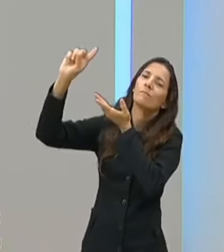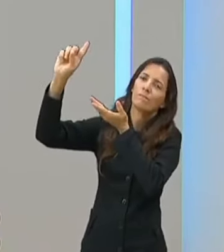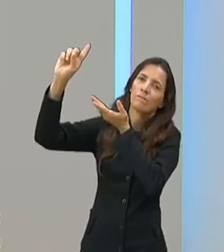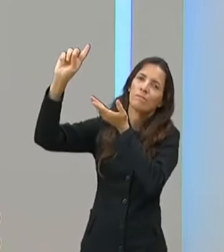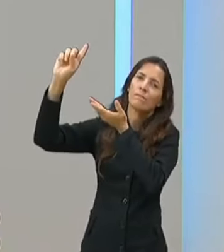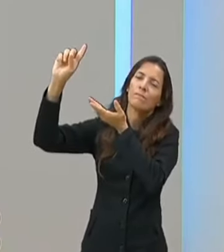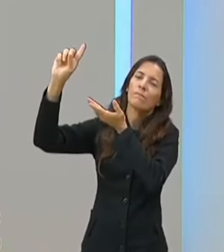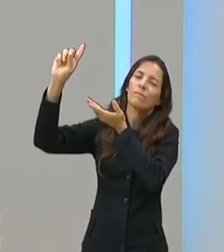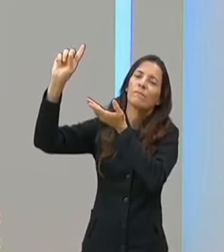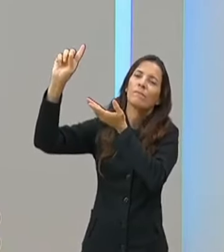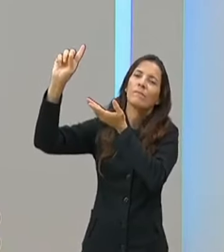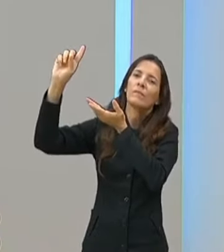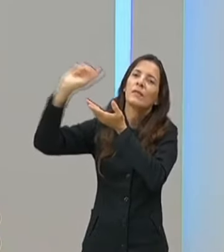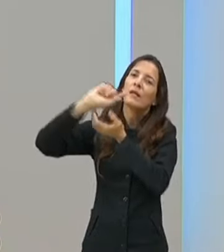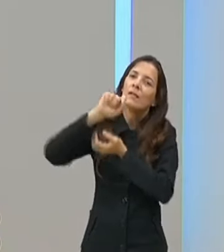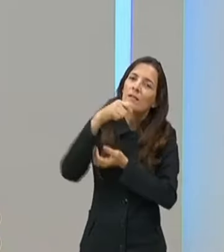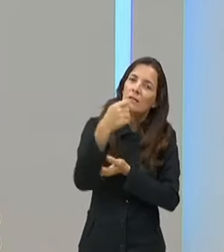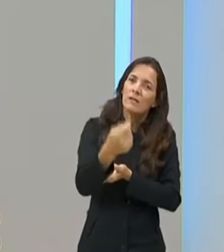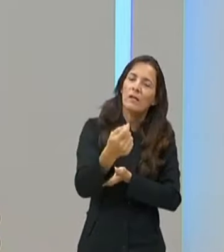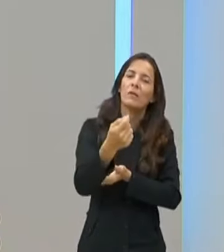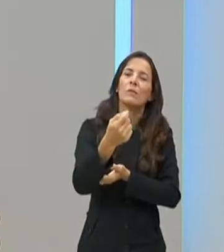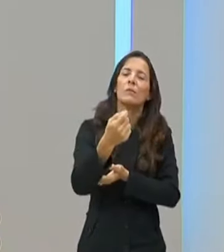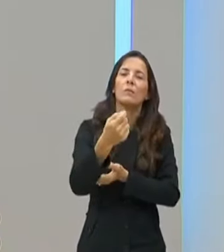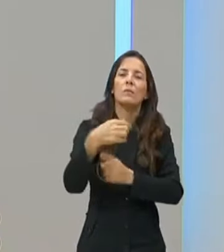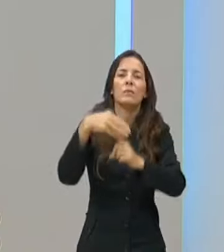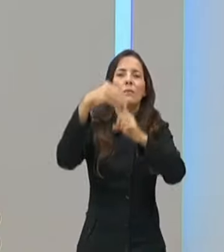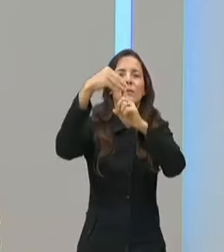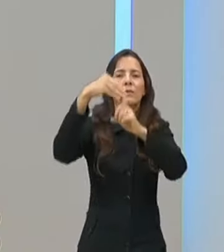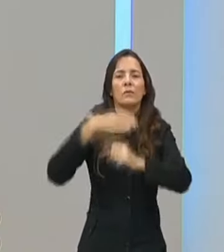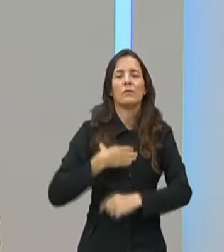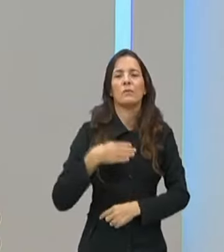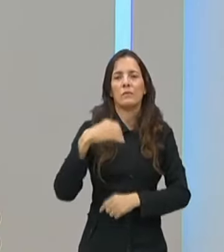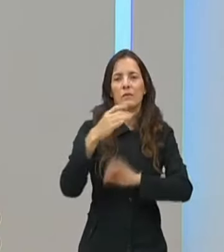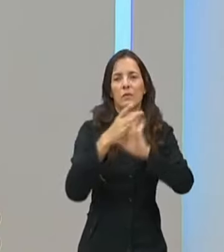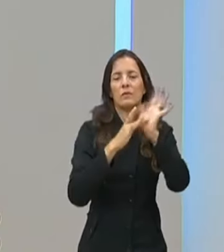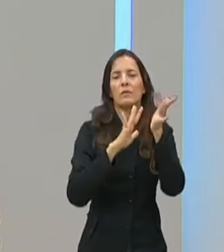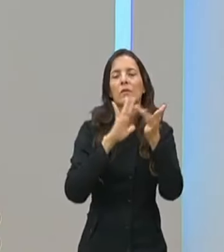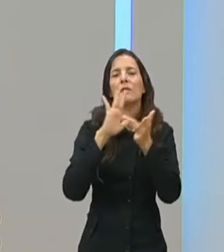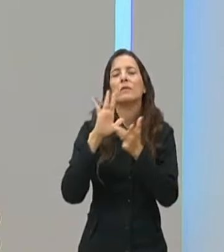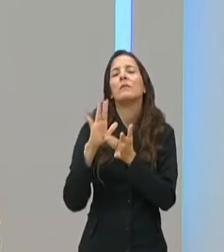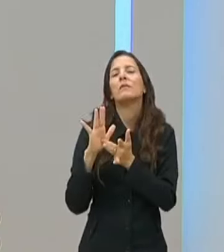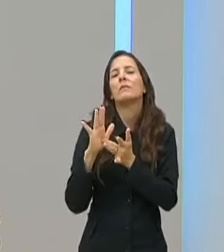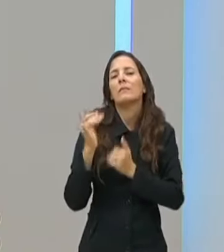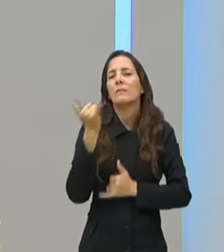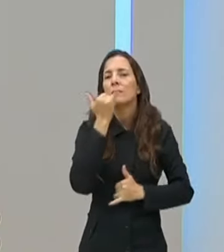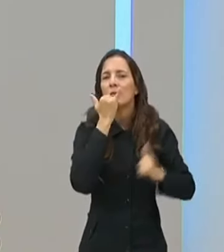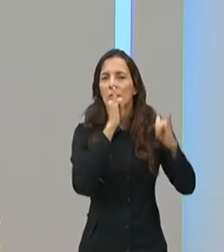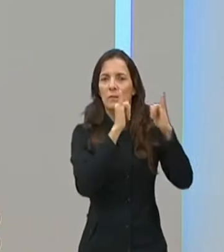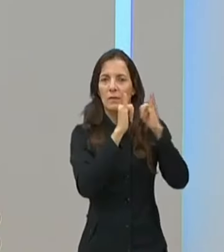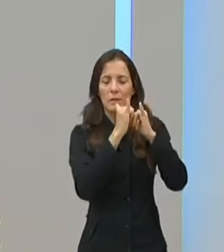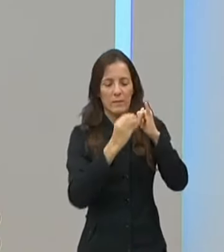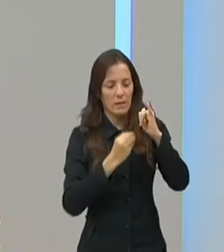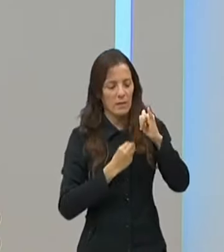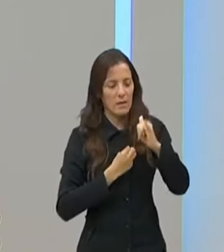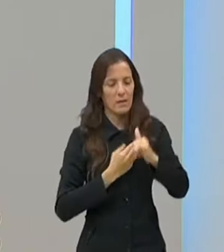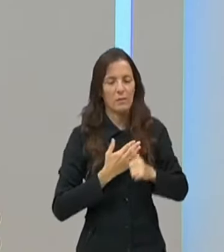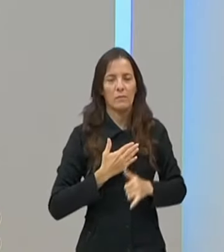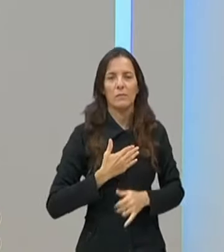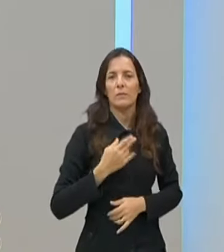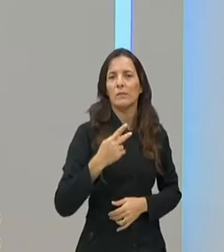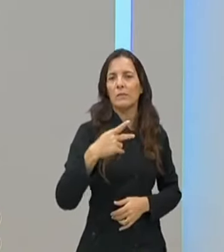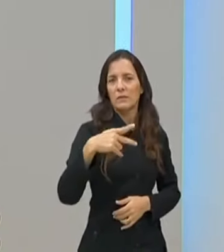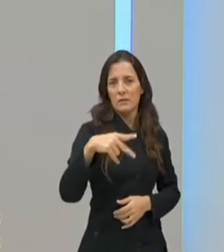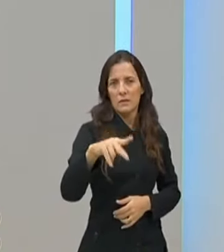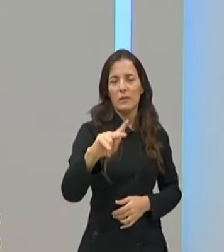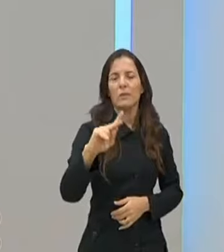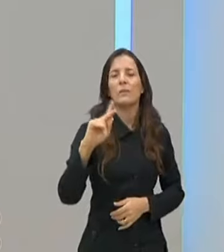enfermar. Quando a sua alma se puser por expiação do pecado, verá a sua posteridade, prolongará os